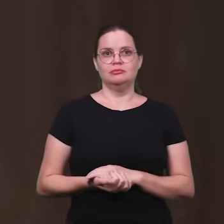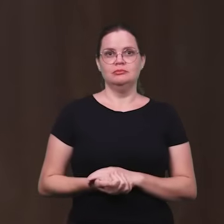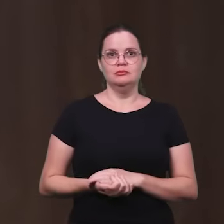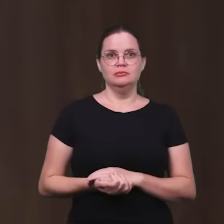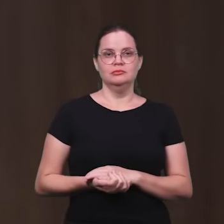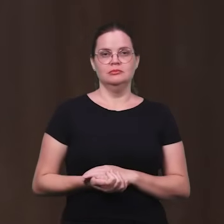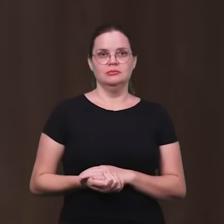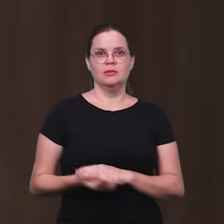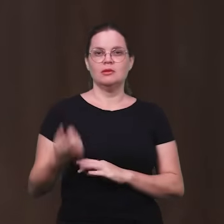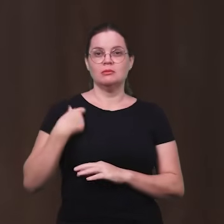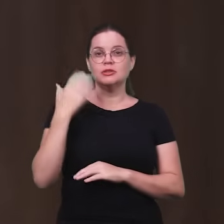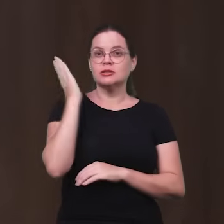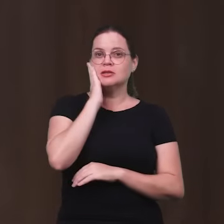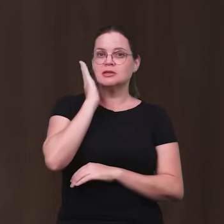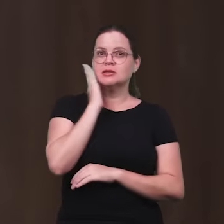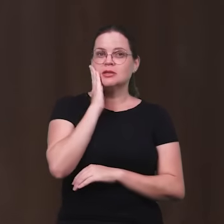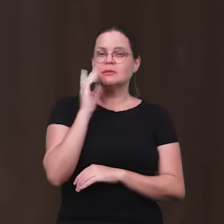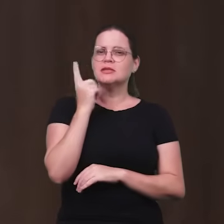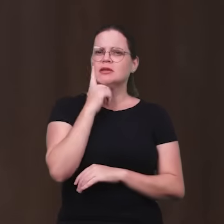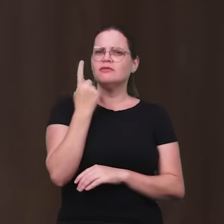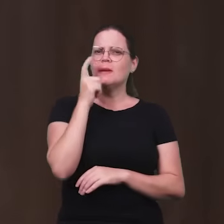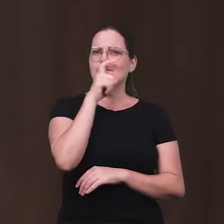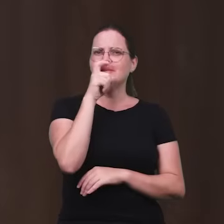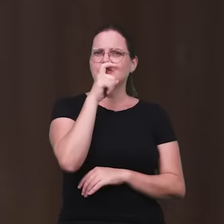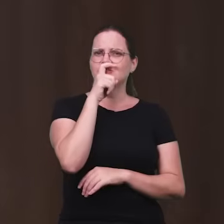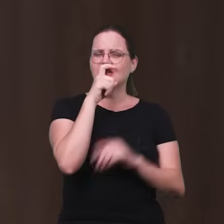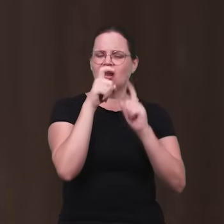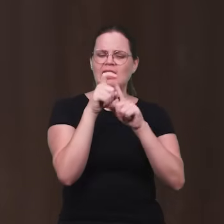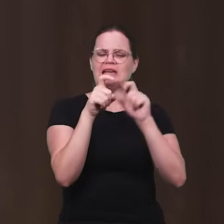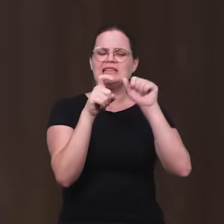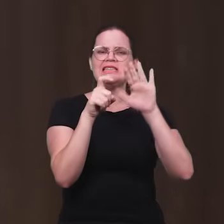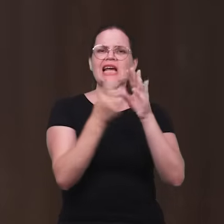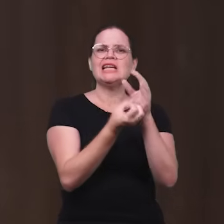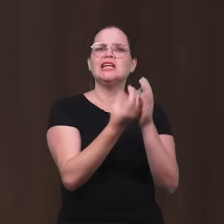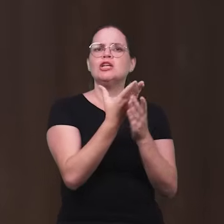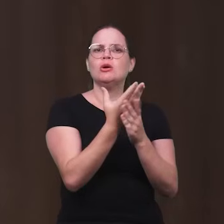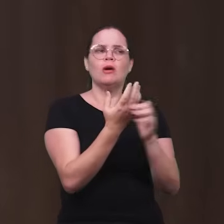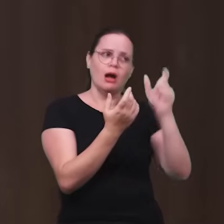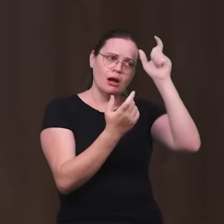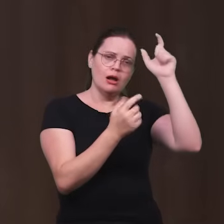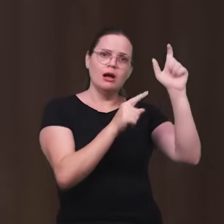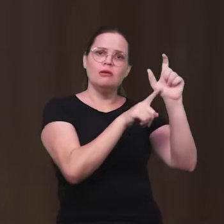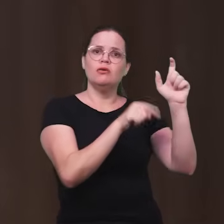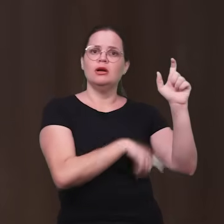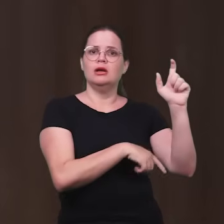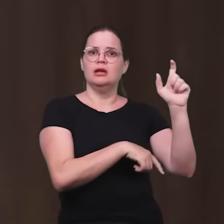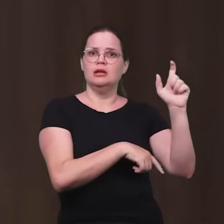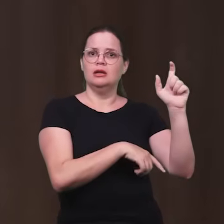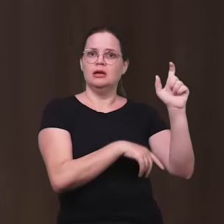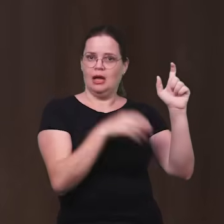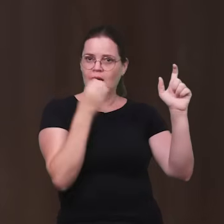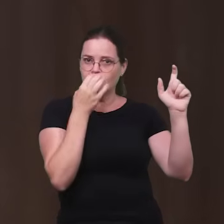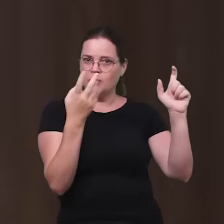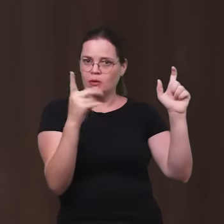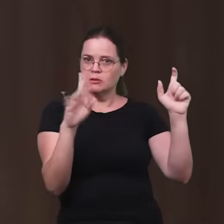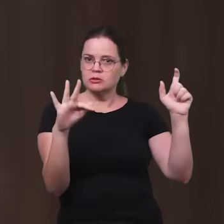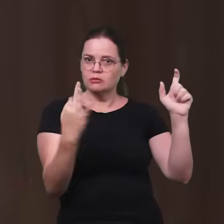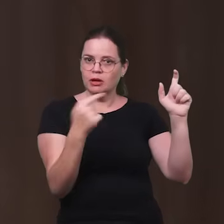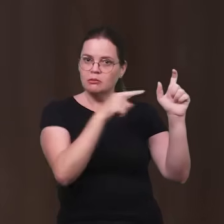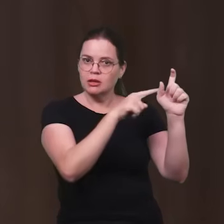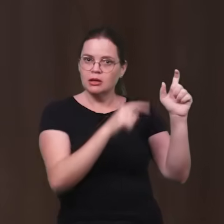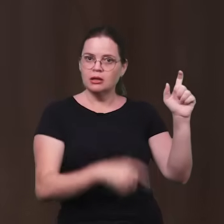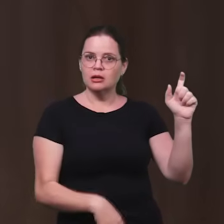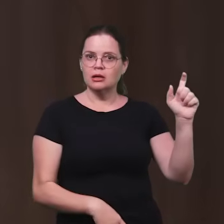a origem, você vê que não vai trazer uma coisa boa para a família, né, para o seu lar. É uma coisa interessante,